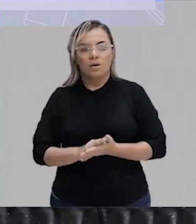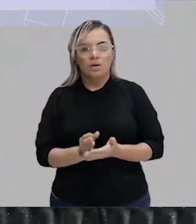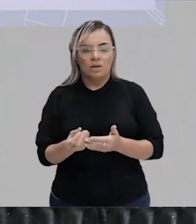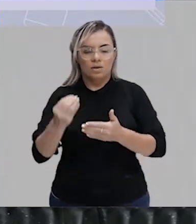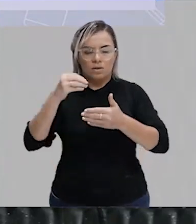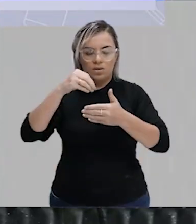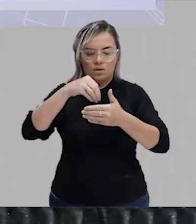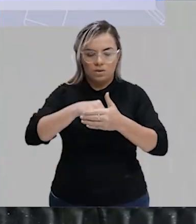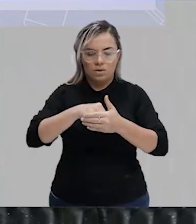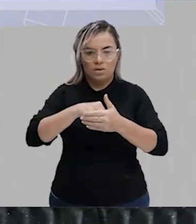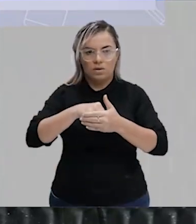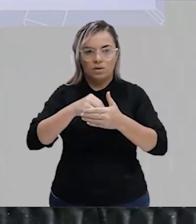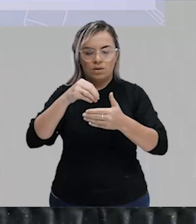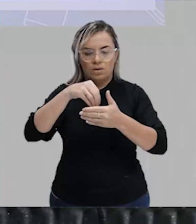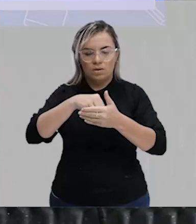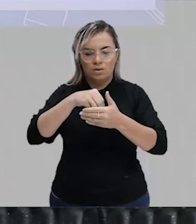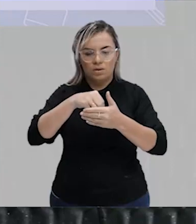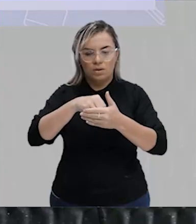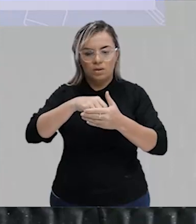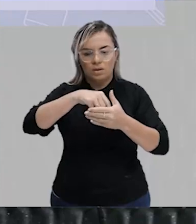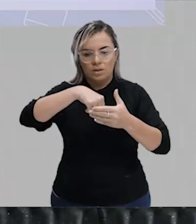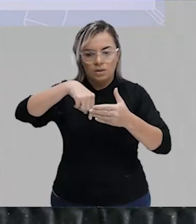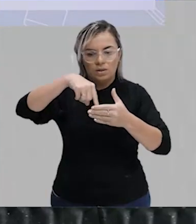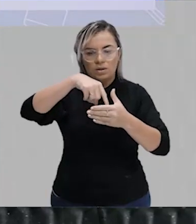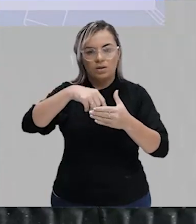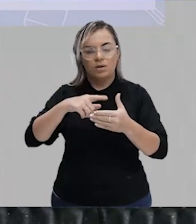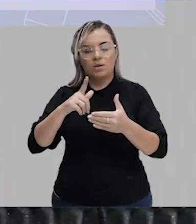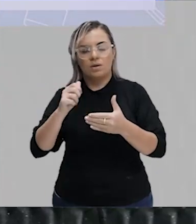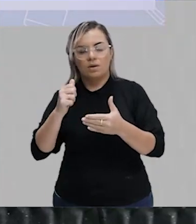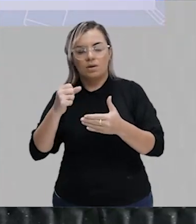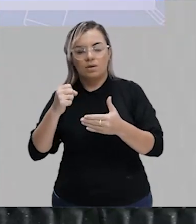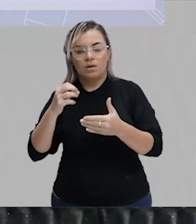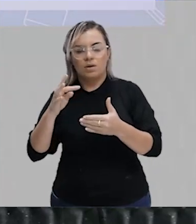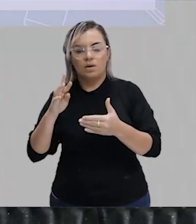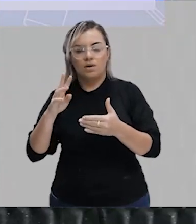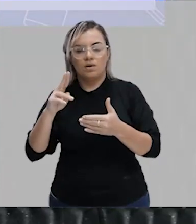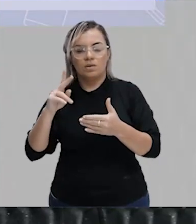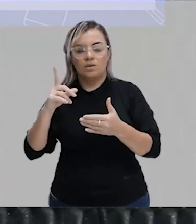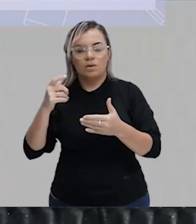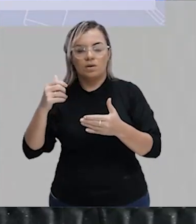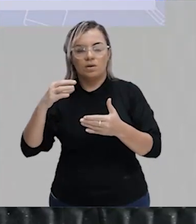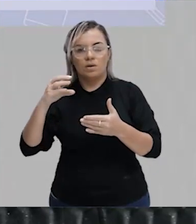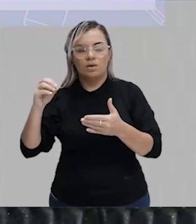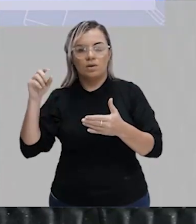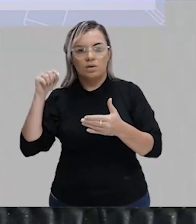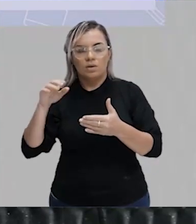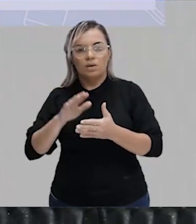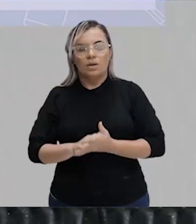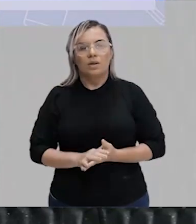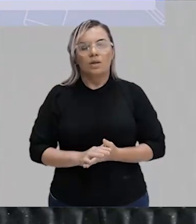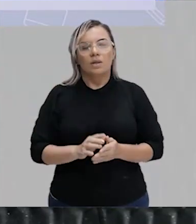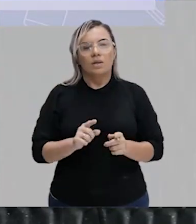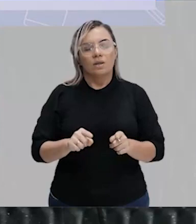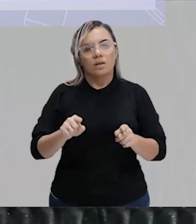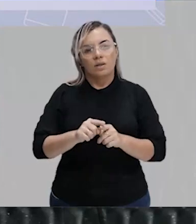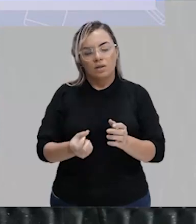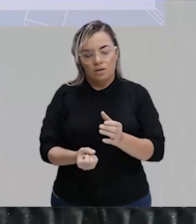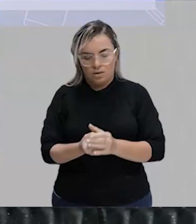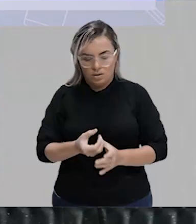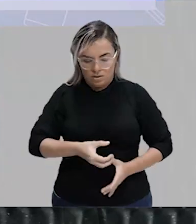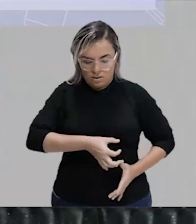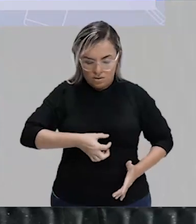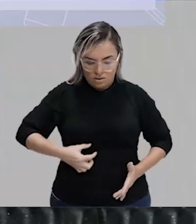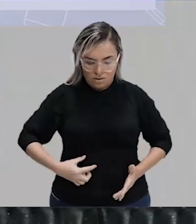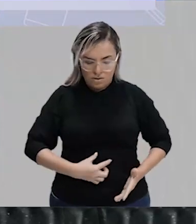interna da gástrula, tá? Que vai originar o intestino, tá? Então, o